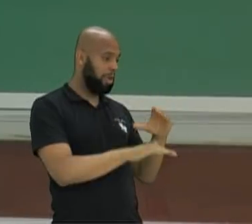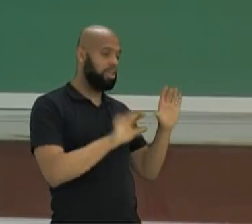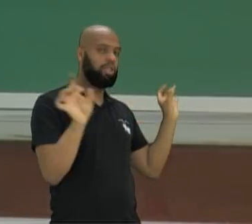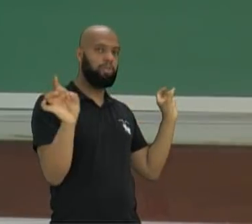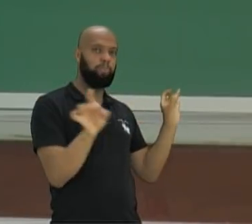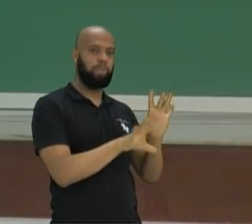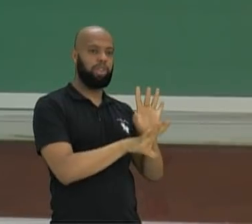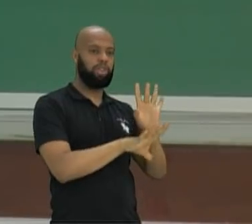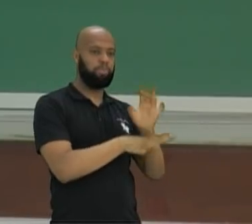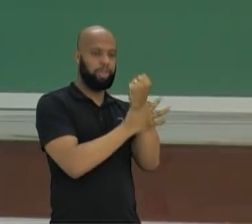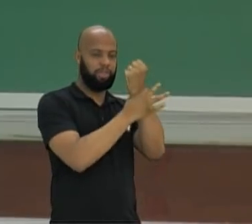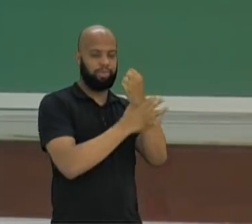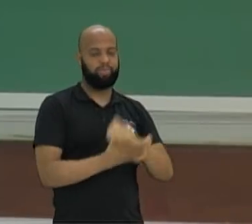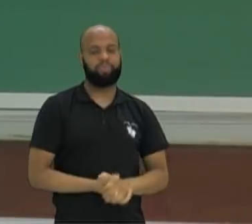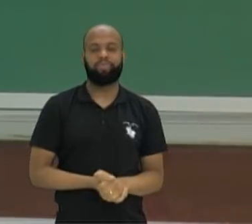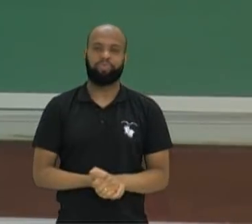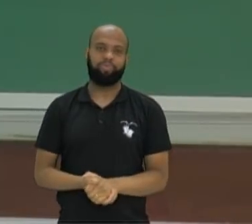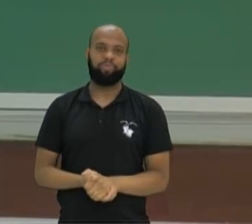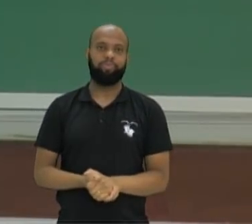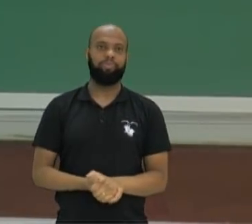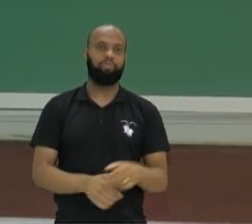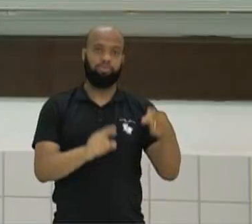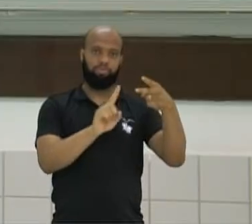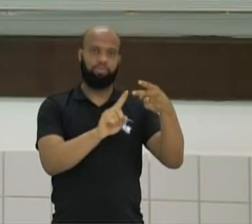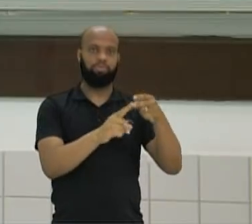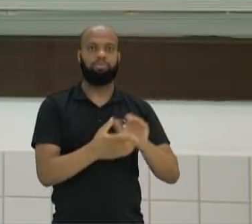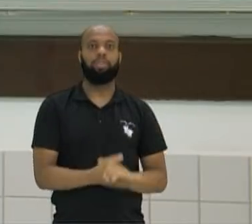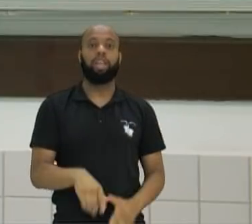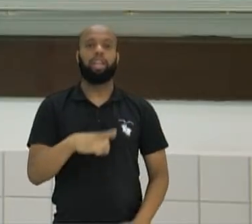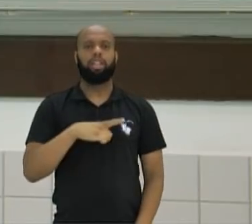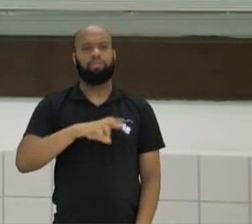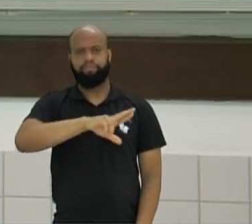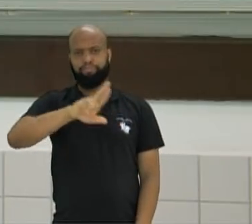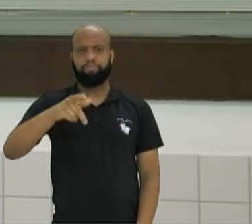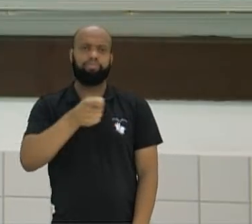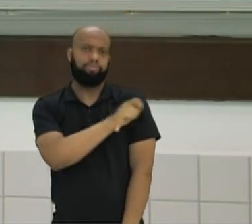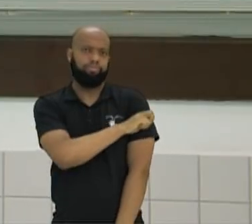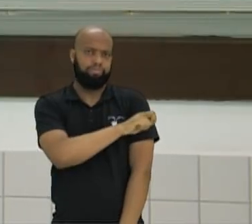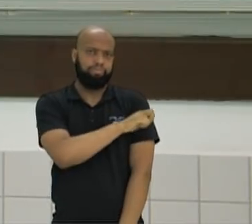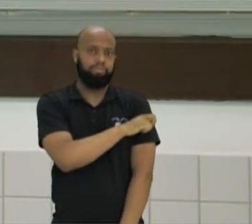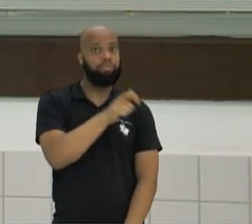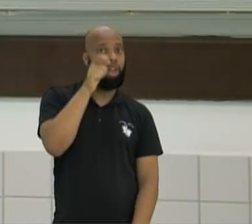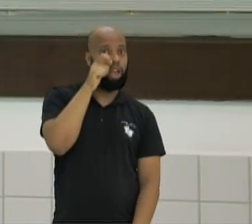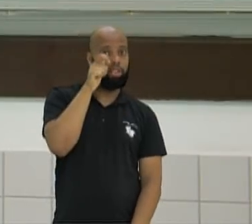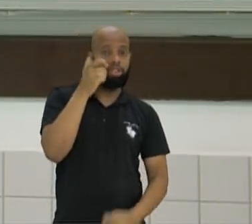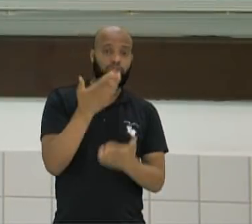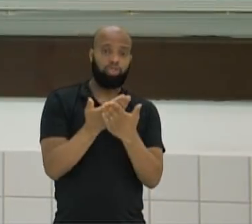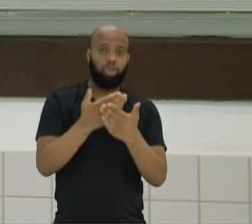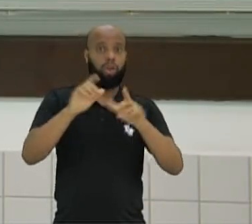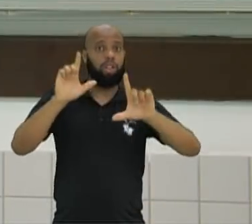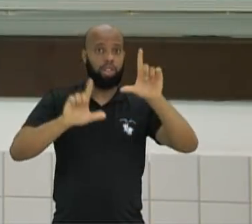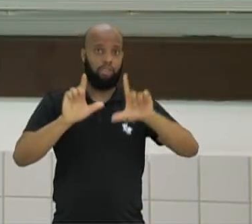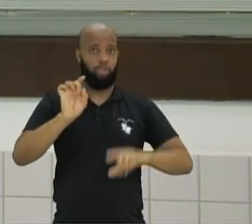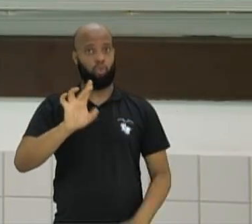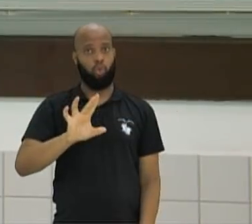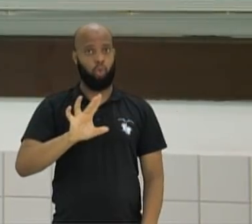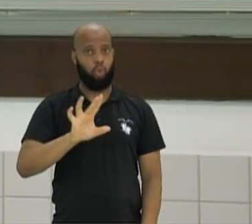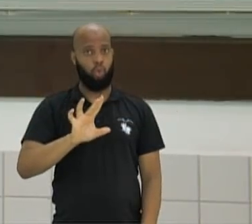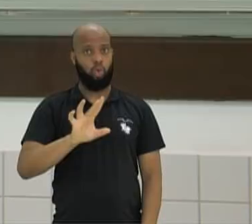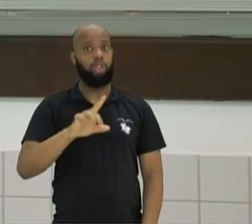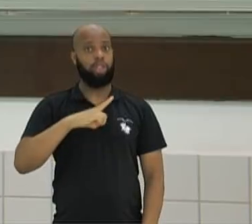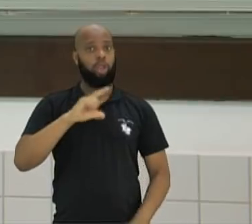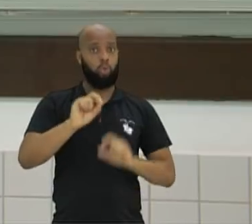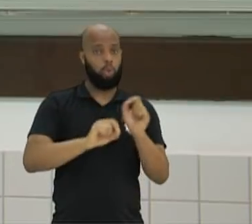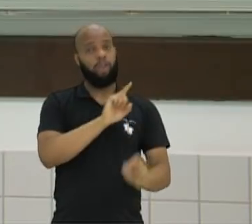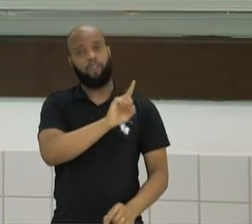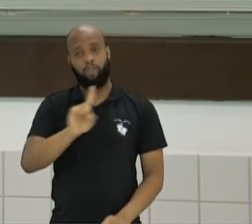galerinha, façam a atividade lá. Outro recado, temos um grande número de alunos que assistem às aulas pela televisão e fazem material